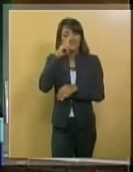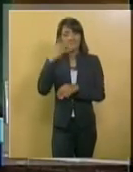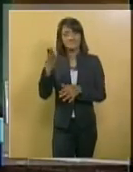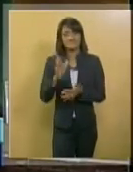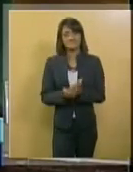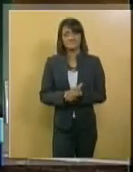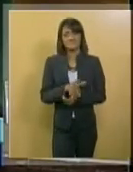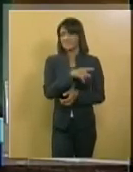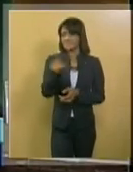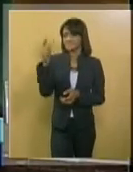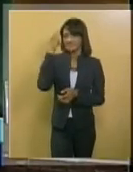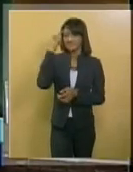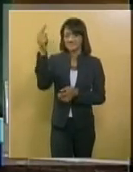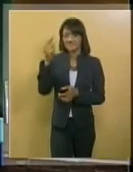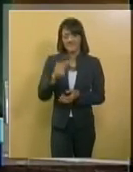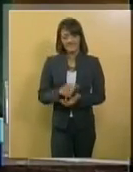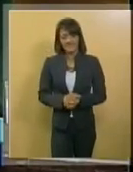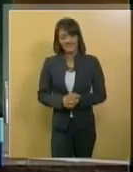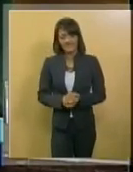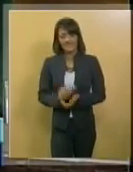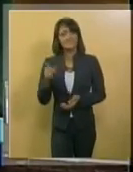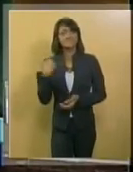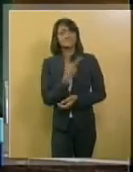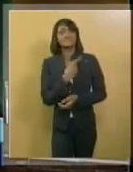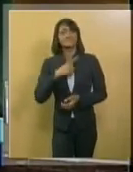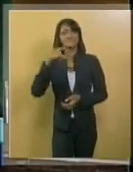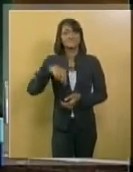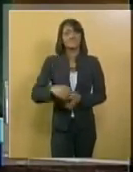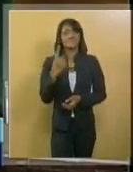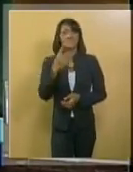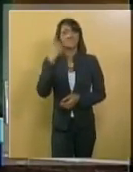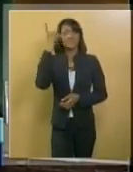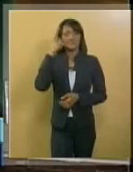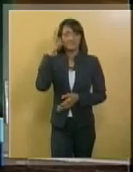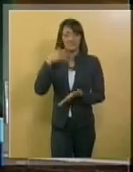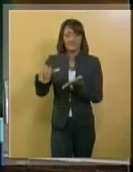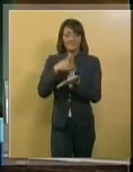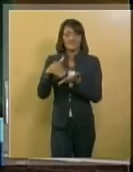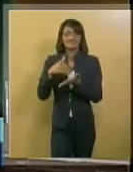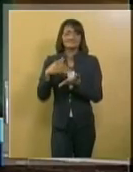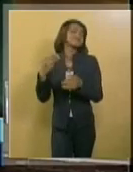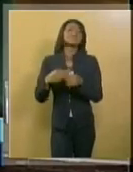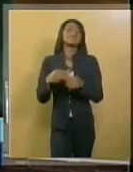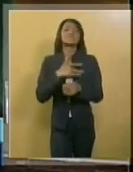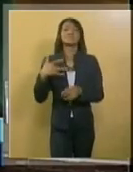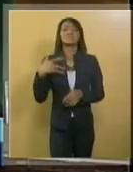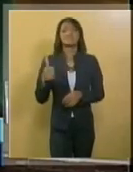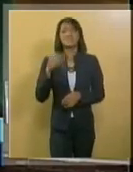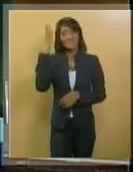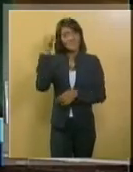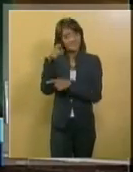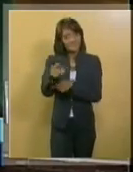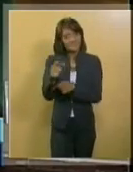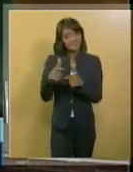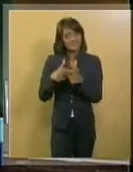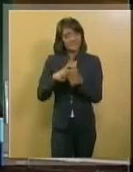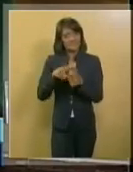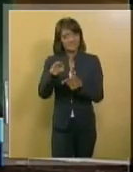imaginar. E nós temos aqui uma deputada que já foi uma secretária municipal de saúde. Ela sabe a gravidade da